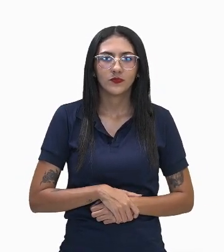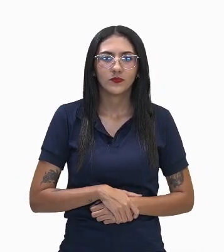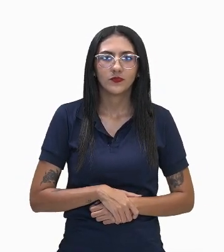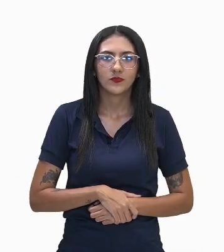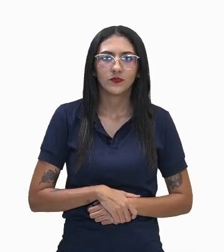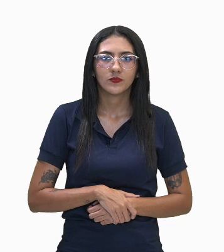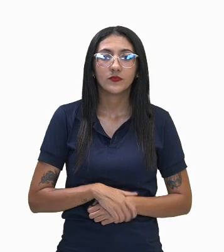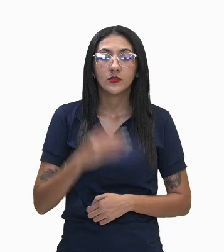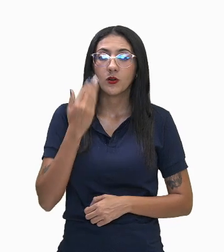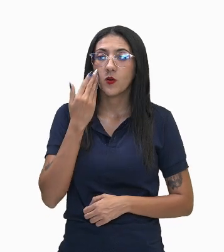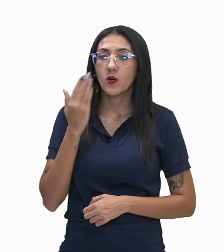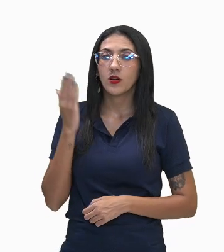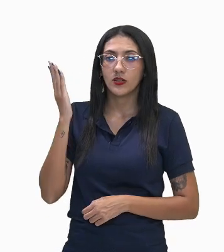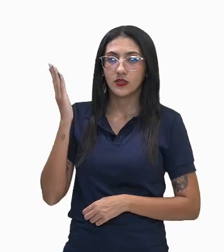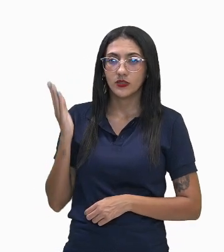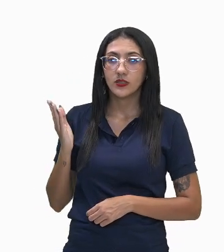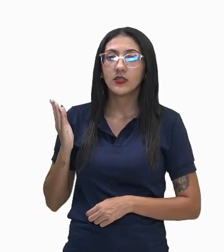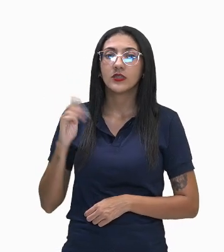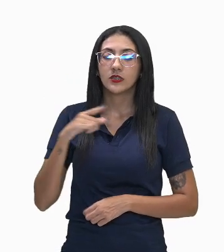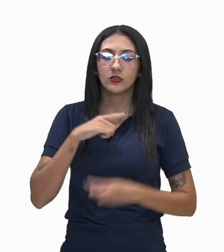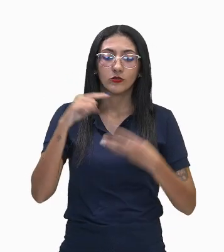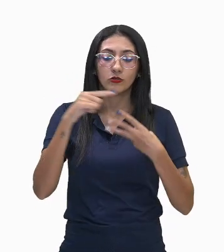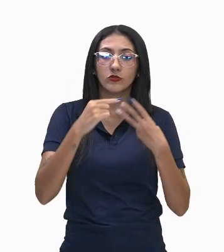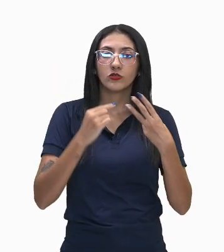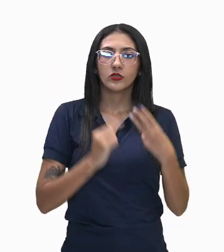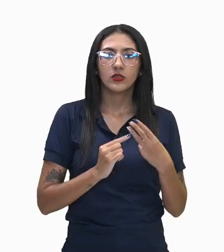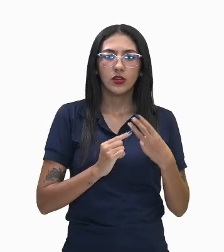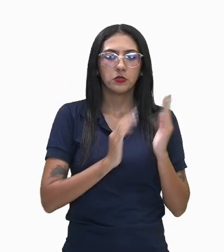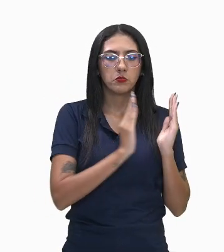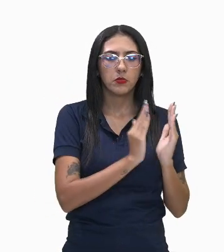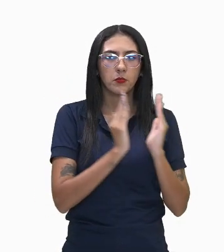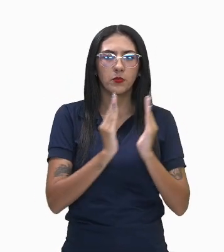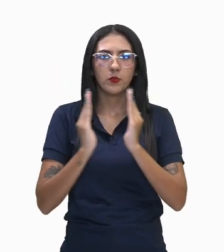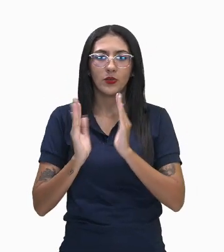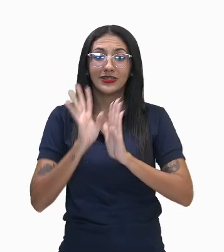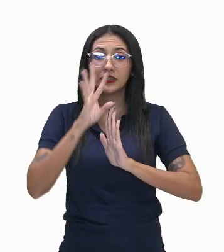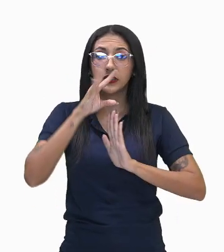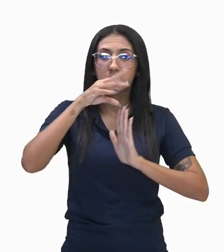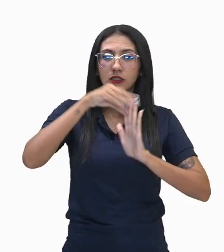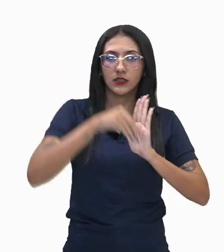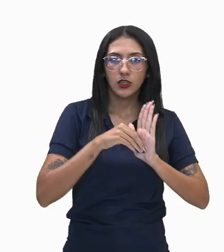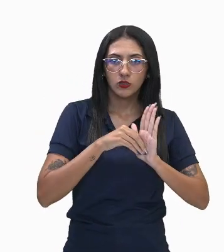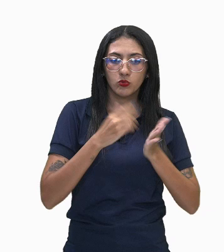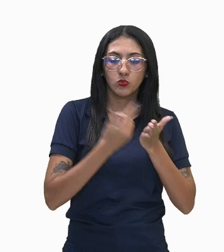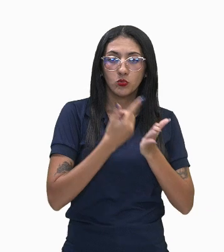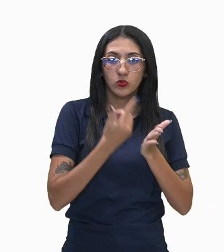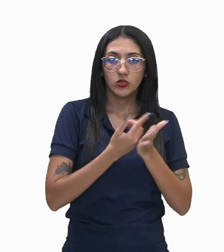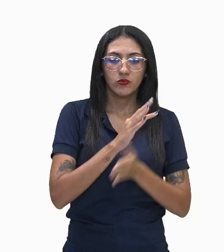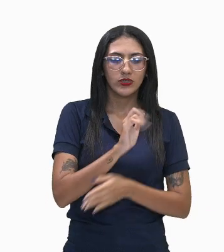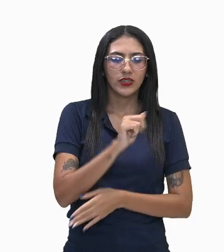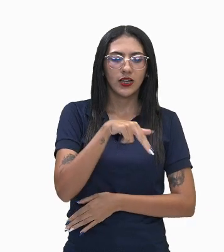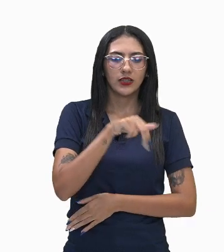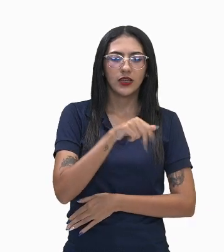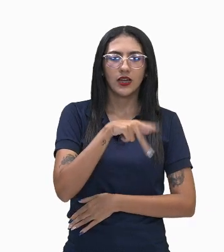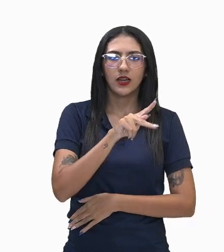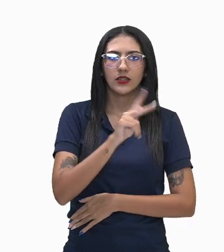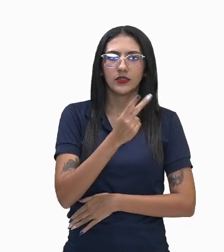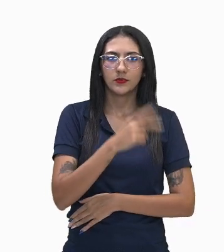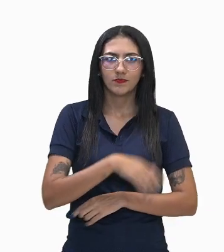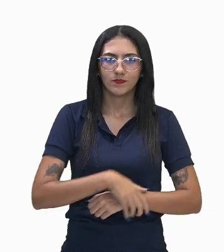isso seriam, na verdade, a divisão dos livros dentro da Tanakh, né? Temos também o livro sagrado do